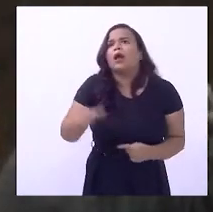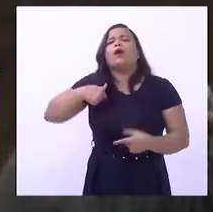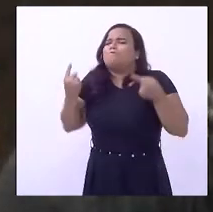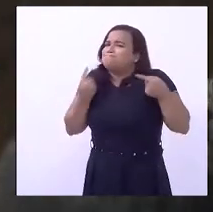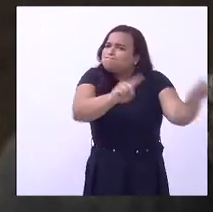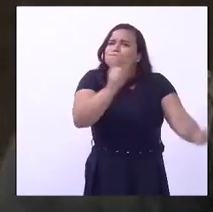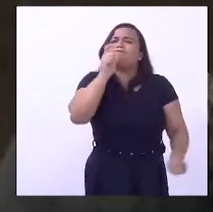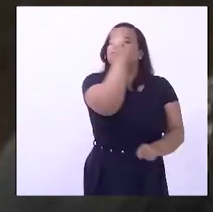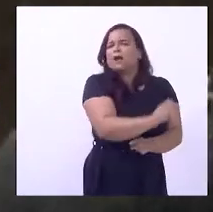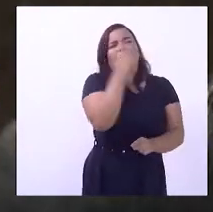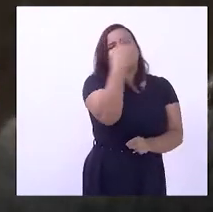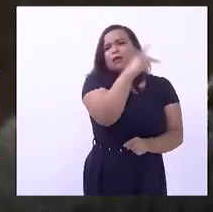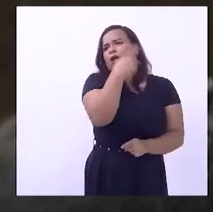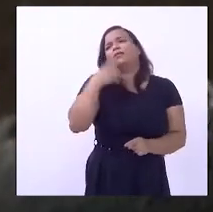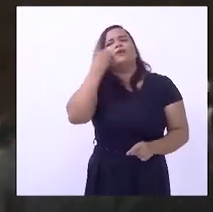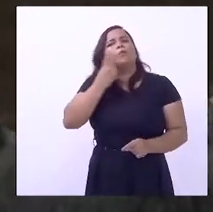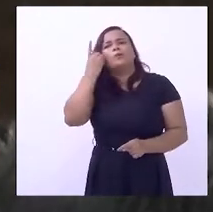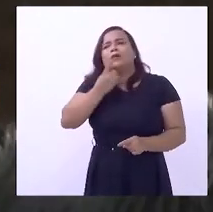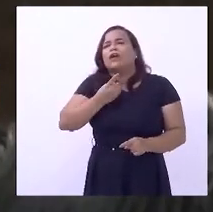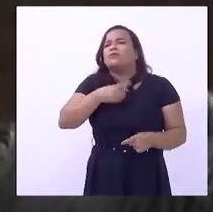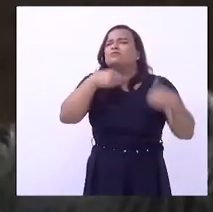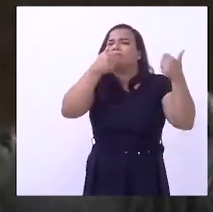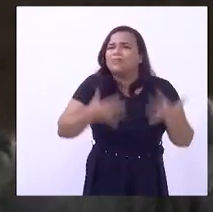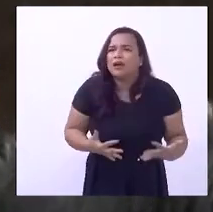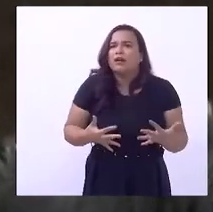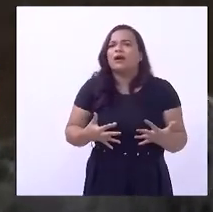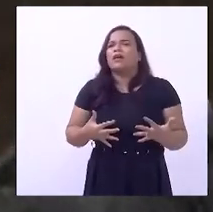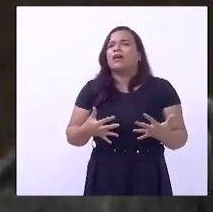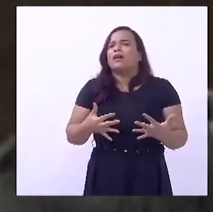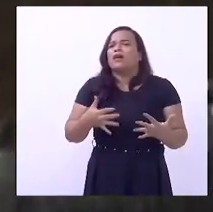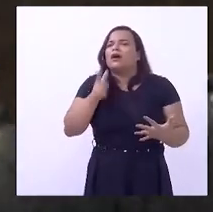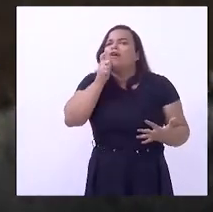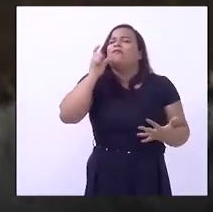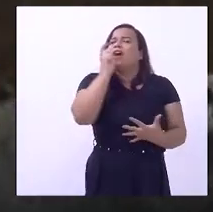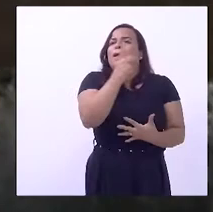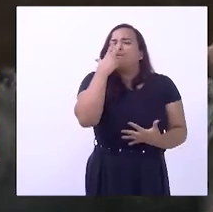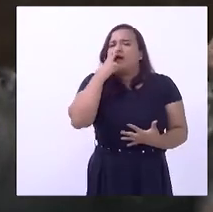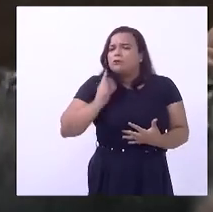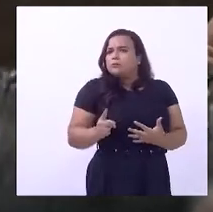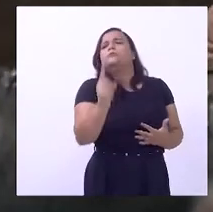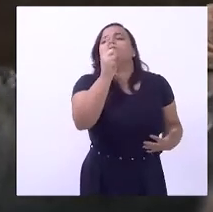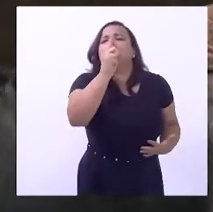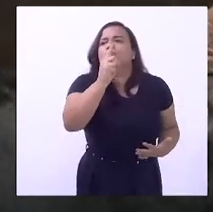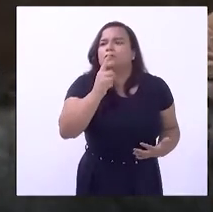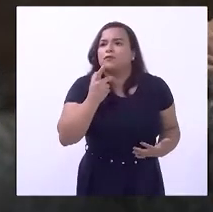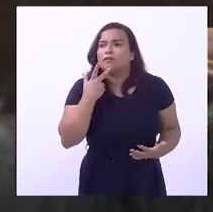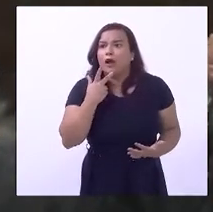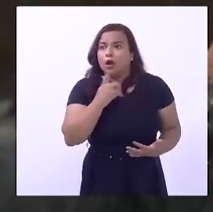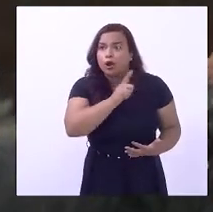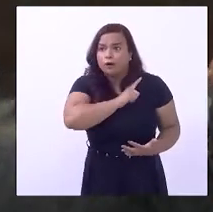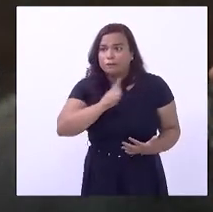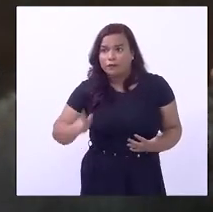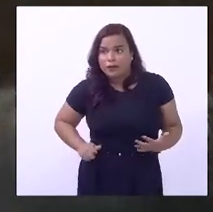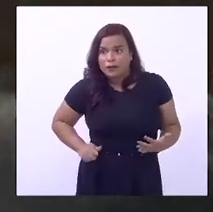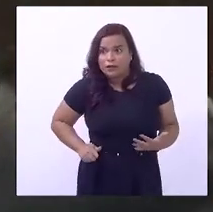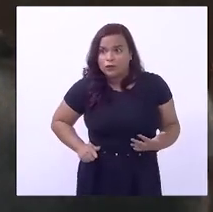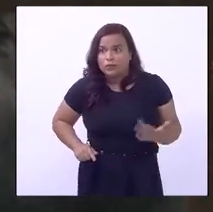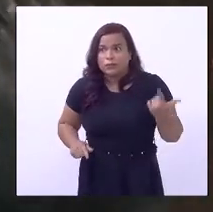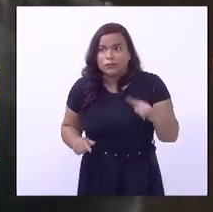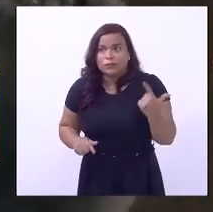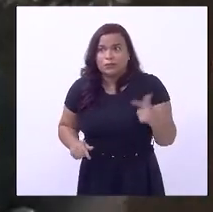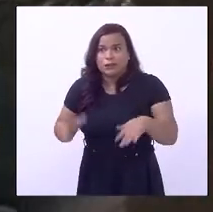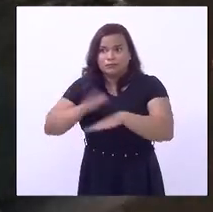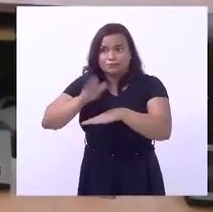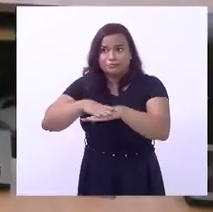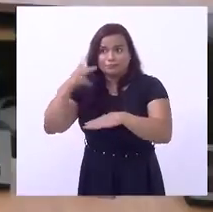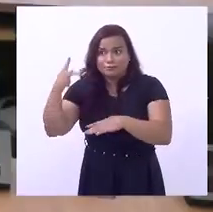que antecede, quando, inclusive, num tom ameaçador, fala que o governador ainda não está... Palavras dela.